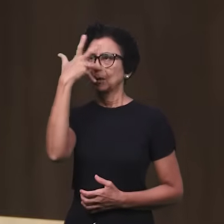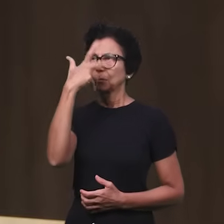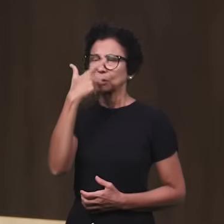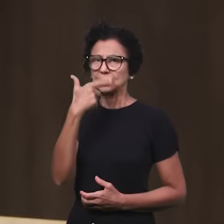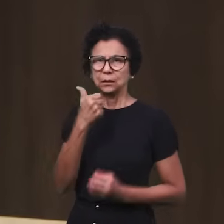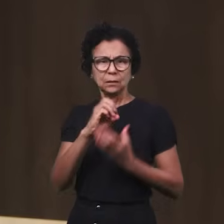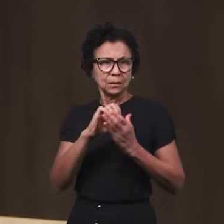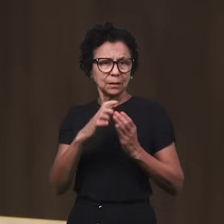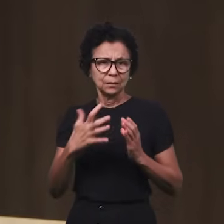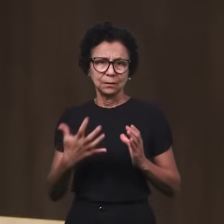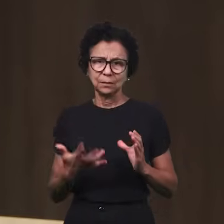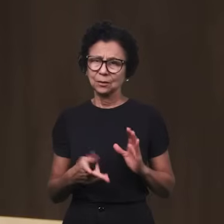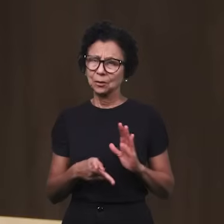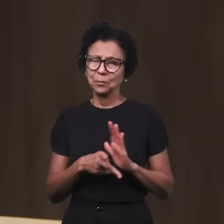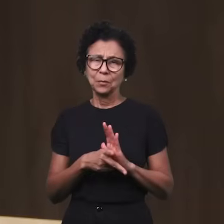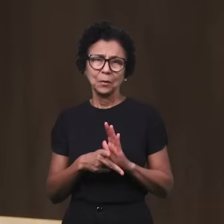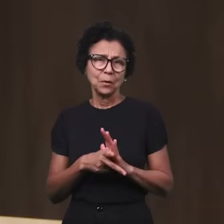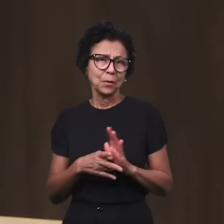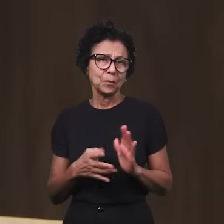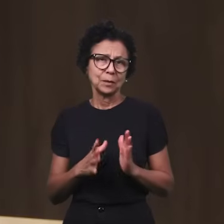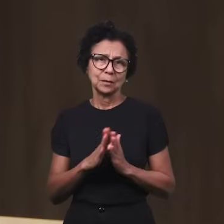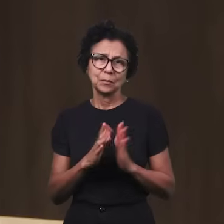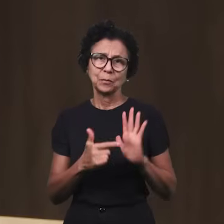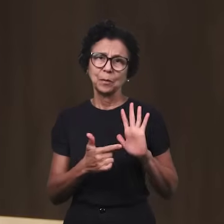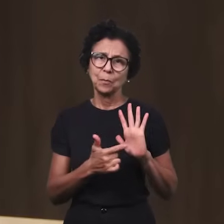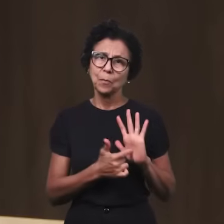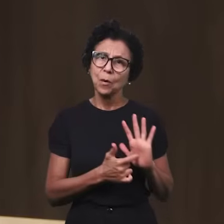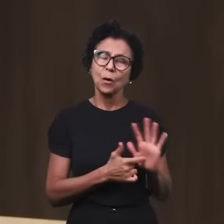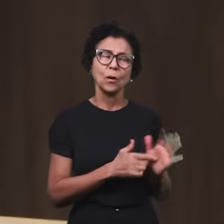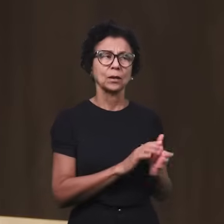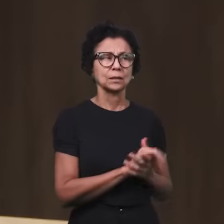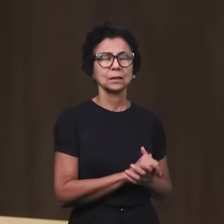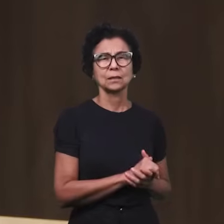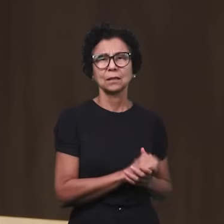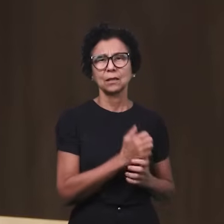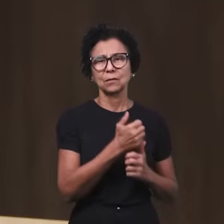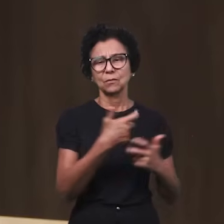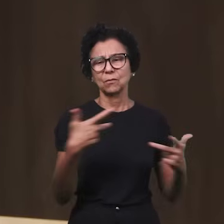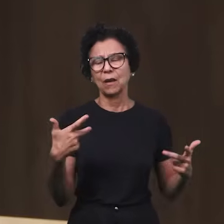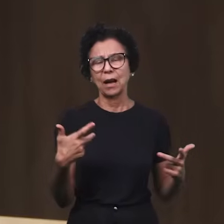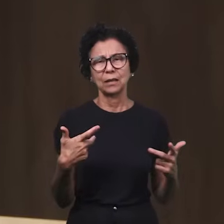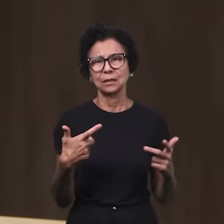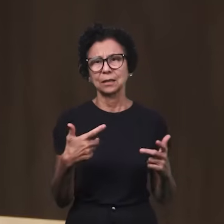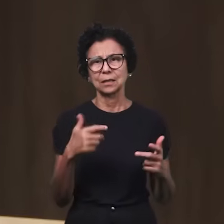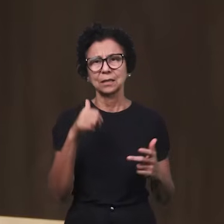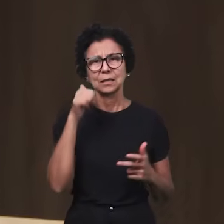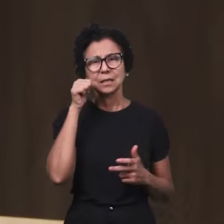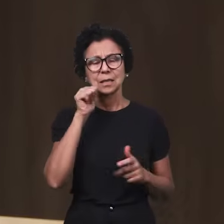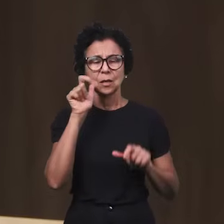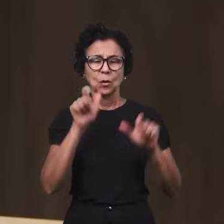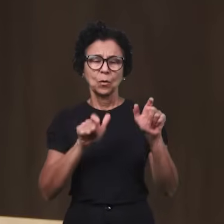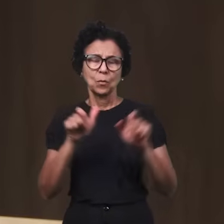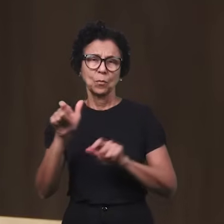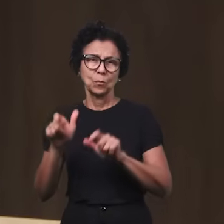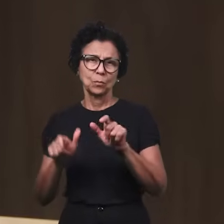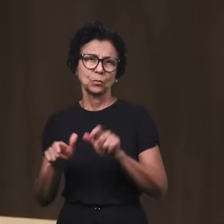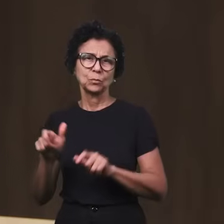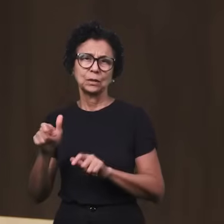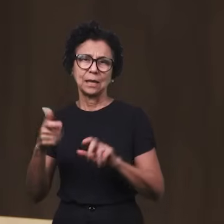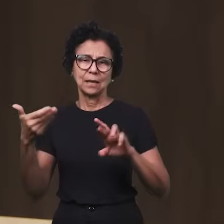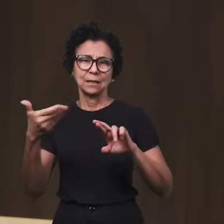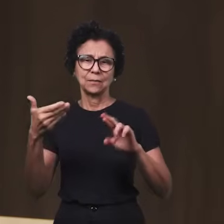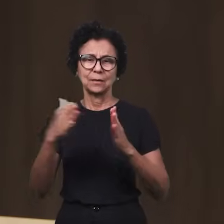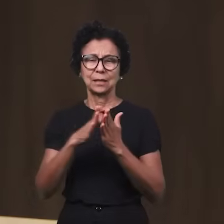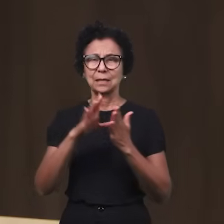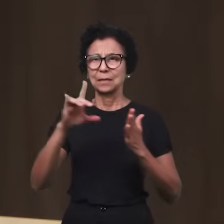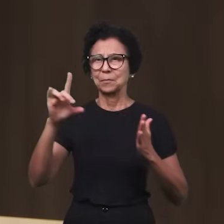mulher. A palavra do Senhor é recheada de exemplos. Ela da formosura de Sara, de Rebeca, de Raquel, as filhas de Jó,